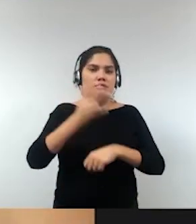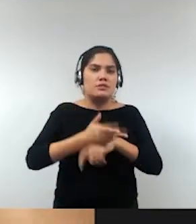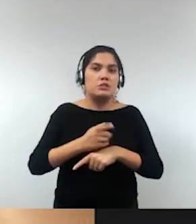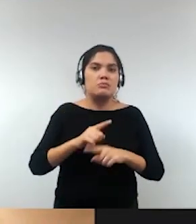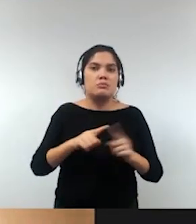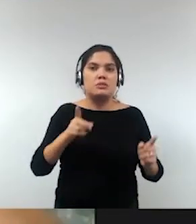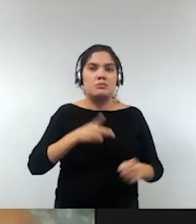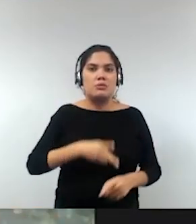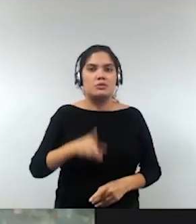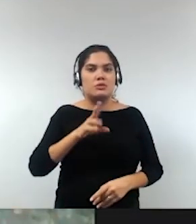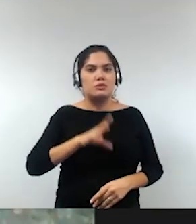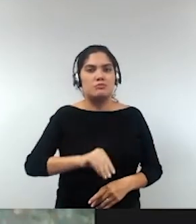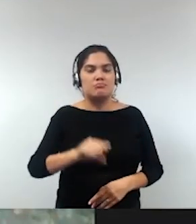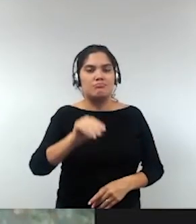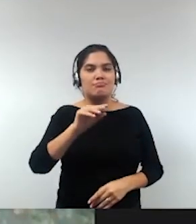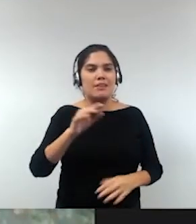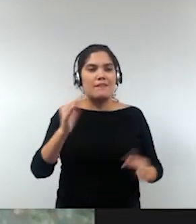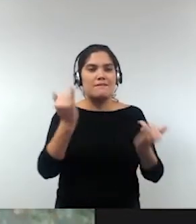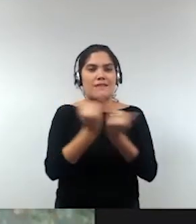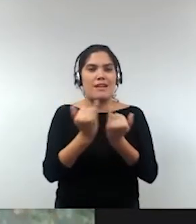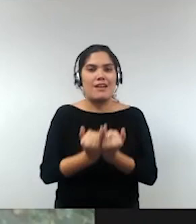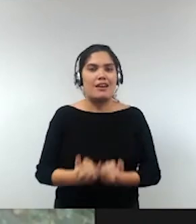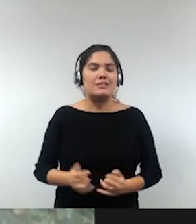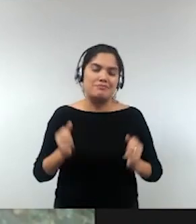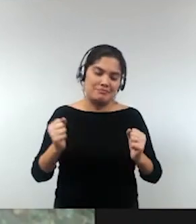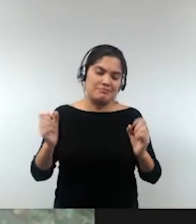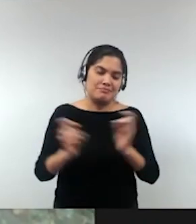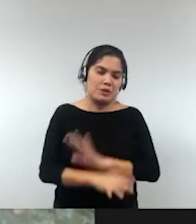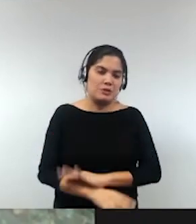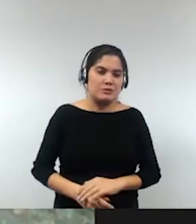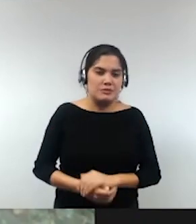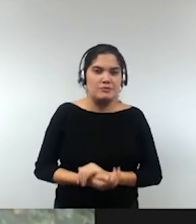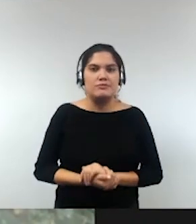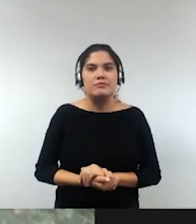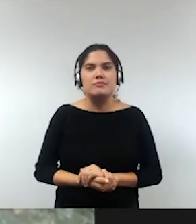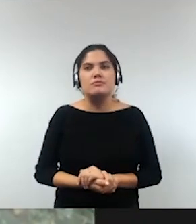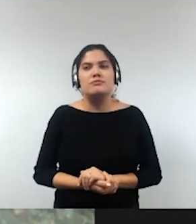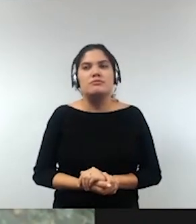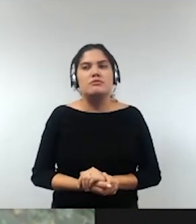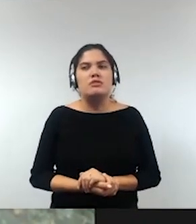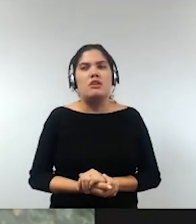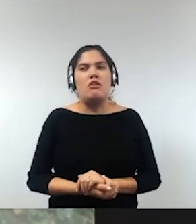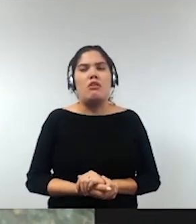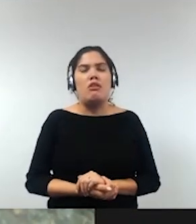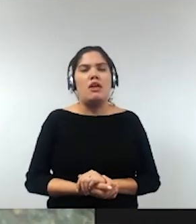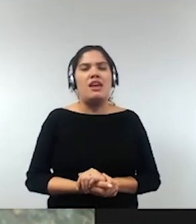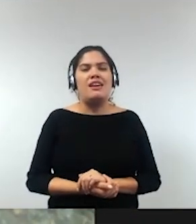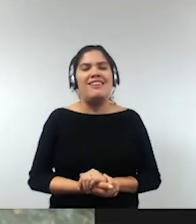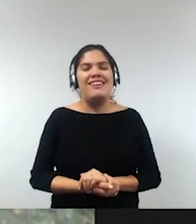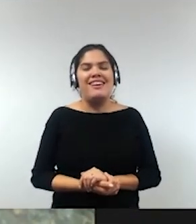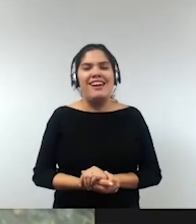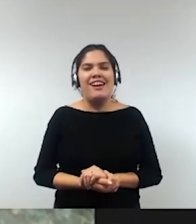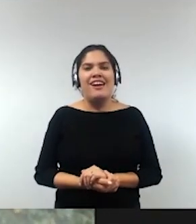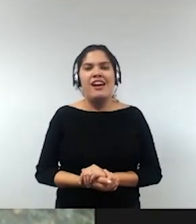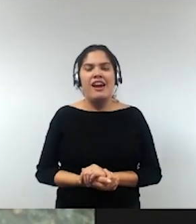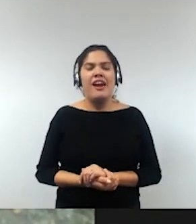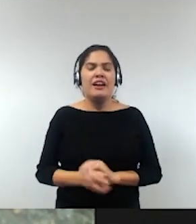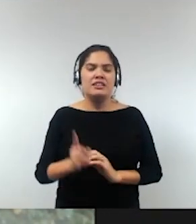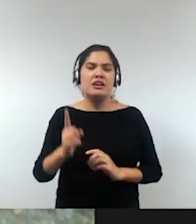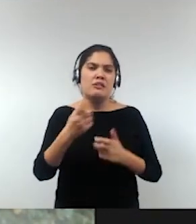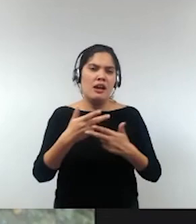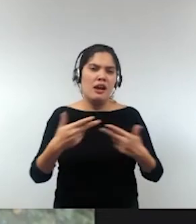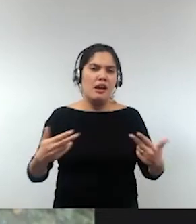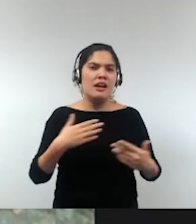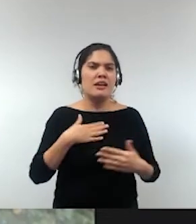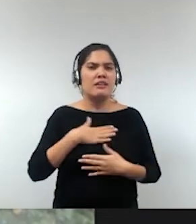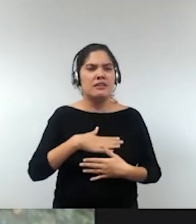menos já posso falar fofoca, né? Então pronto. Fofoca, a gente consegue. Bom, então esse é um dos pontos também